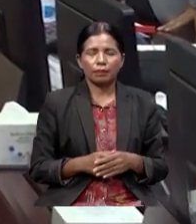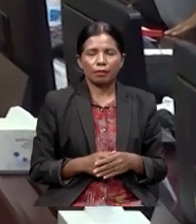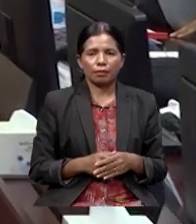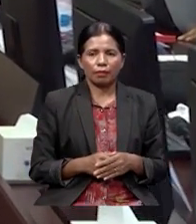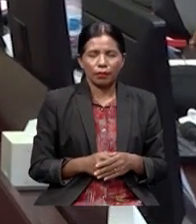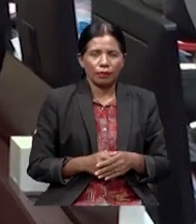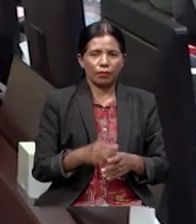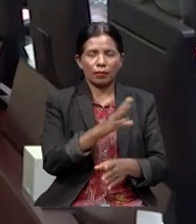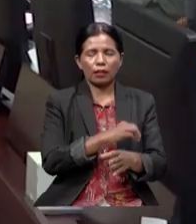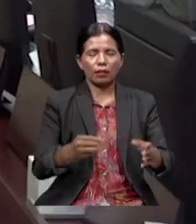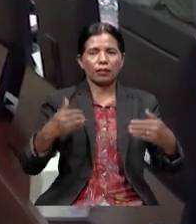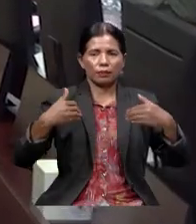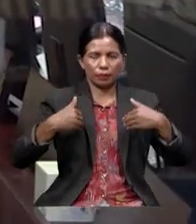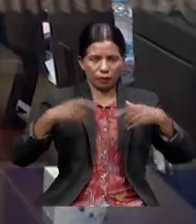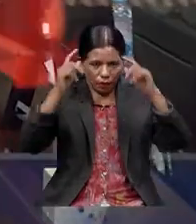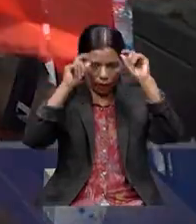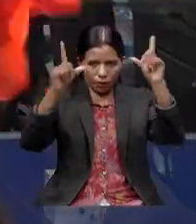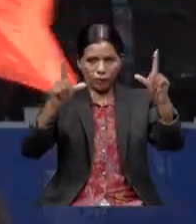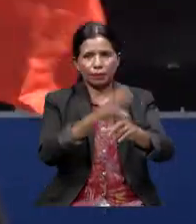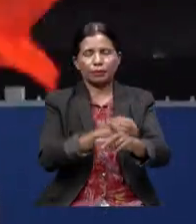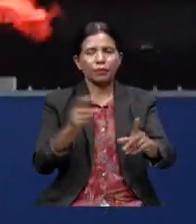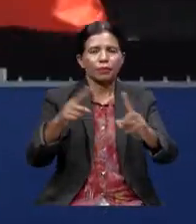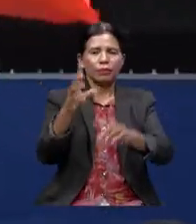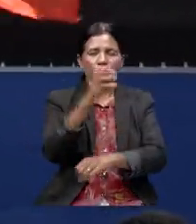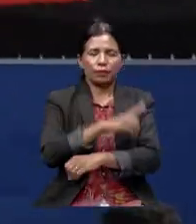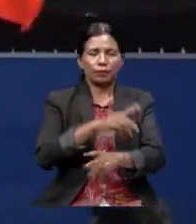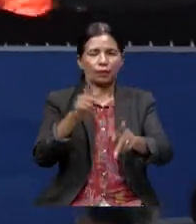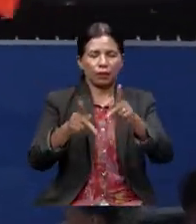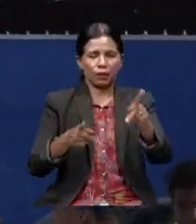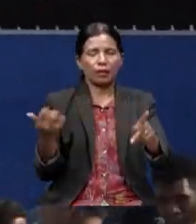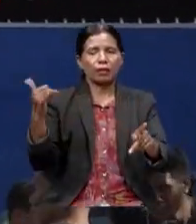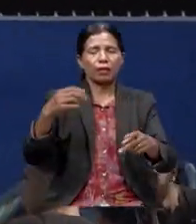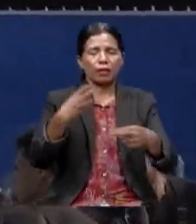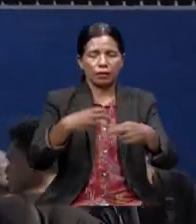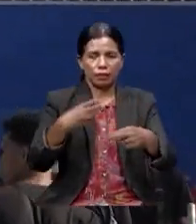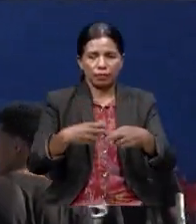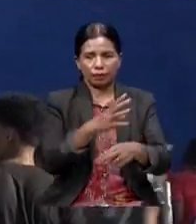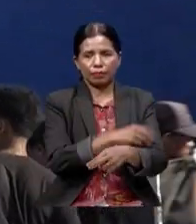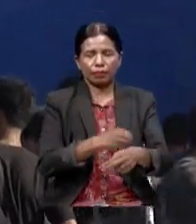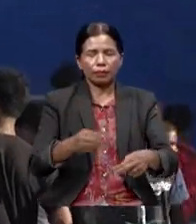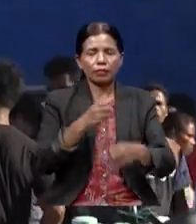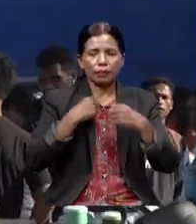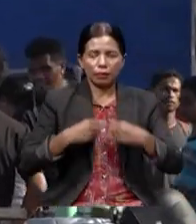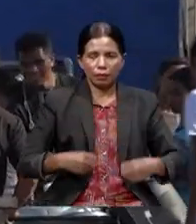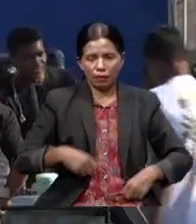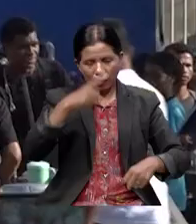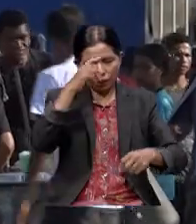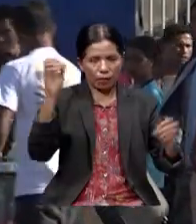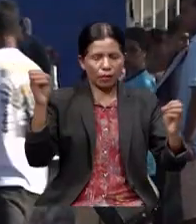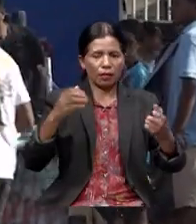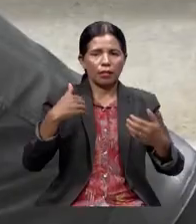Realidade não bem acontece em Timor-Leste, onde o povo eleva difícil o tratamento de saúde, também falta em